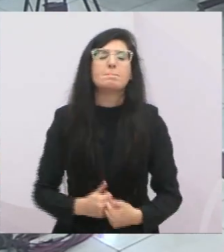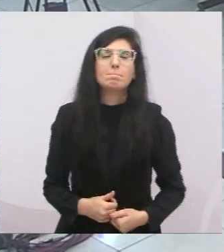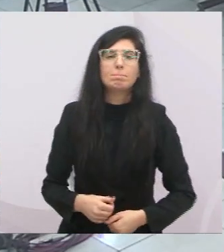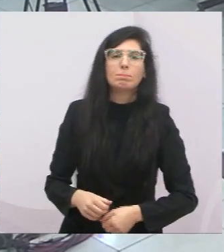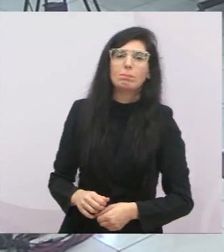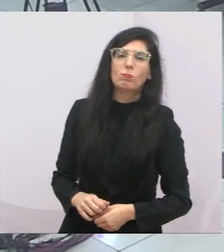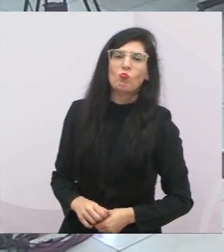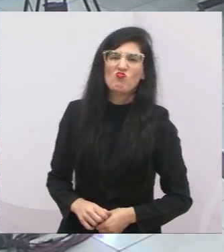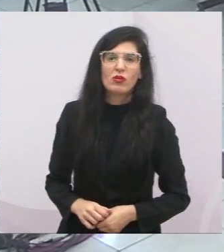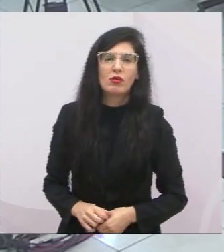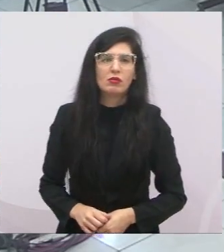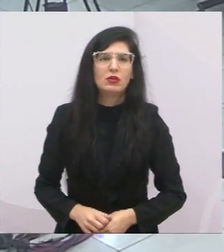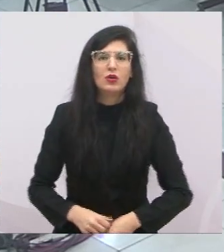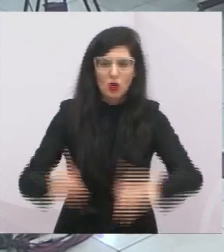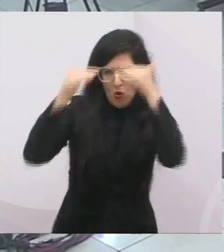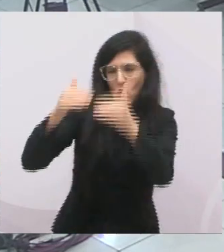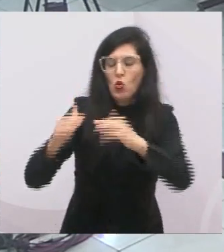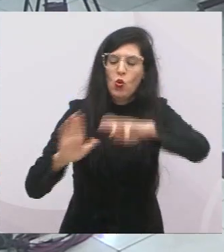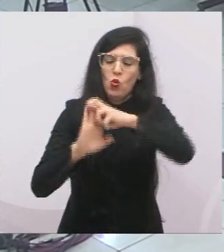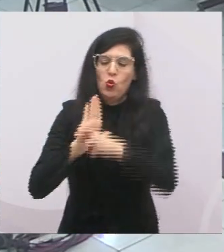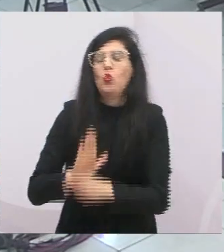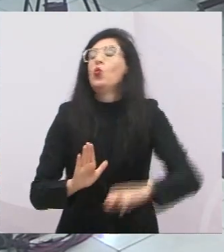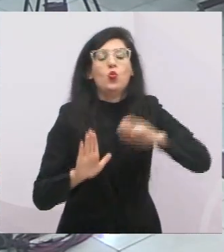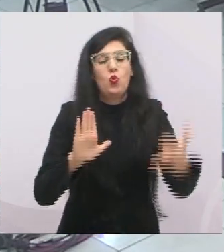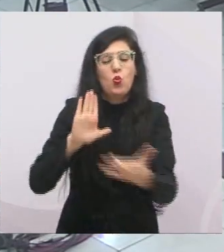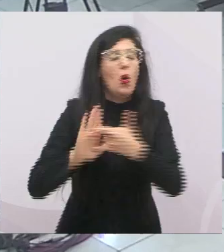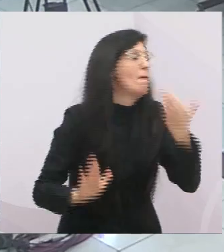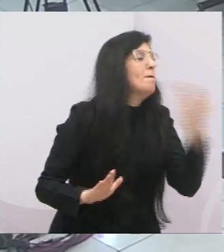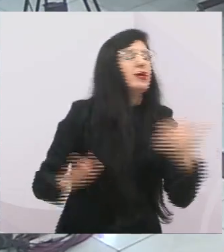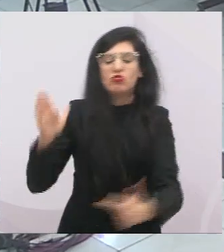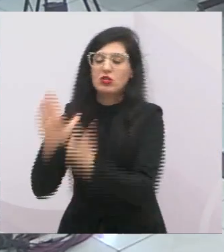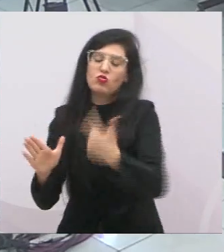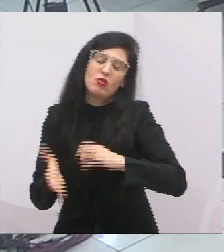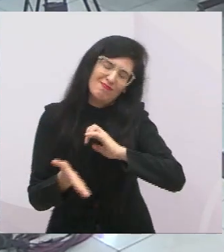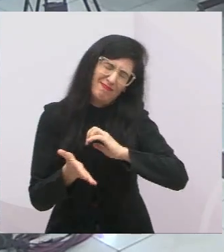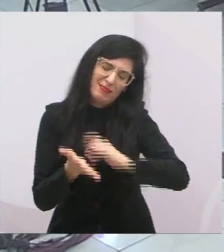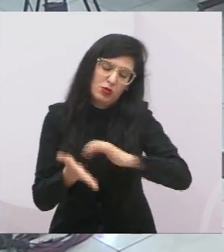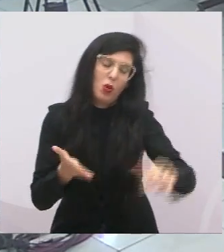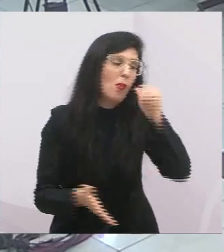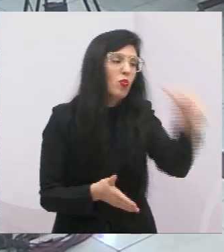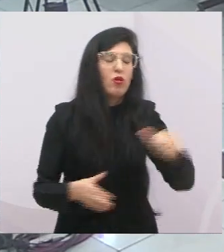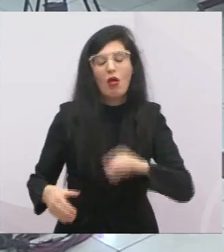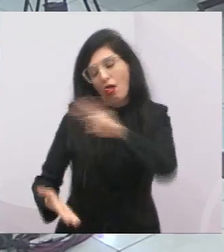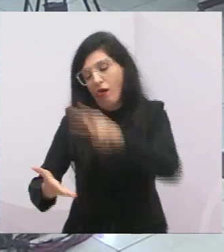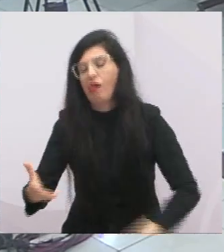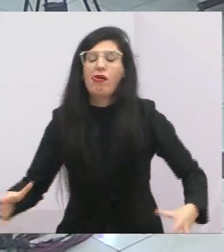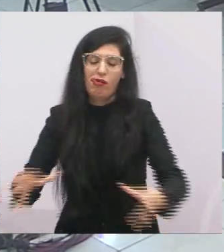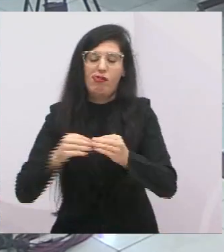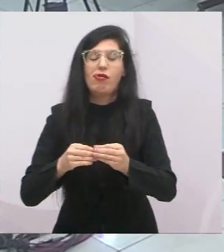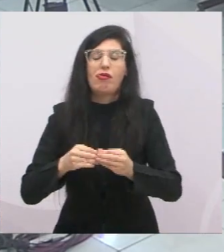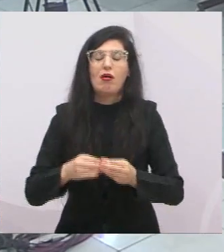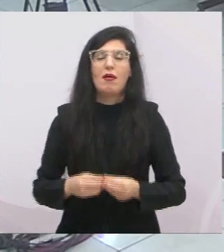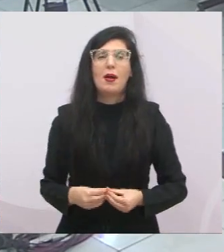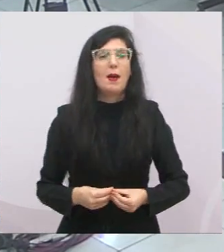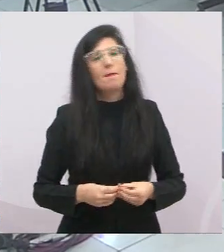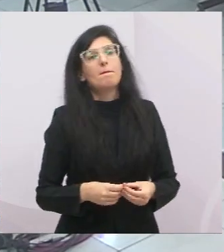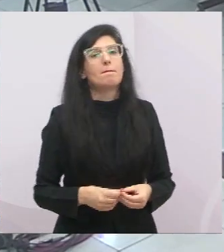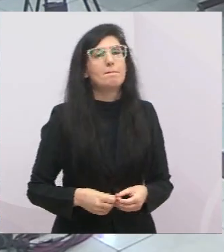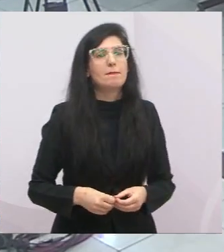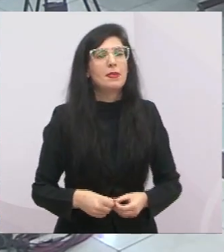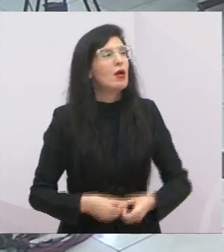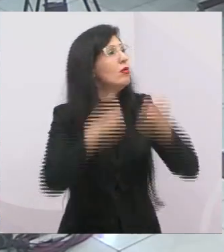foram apreciados na forma regimental. Solicito à segunda secretária que faça a leitura das sínteses dos pedidos de